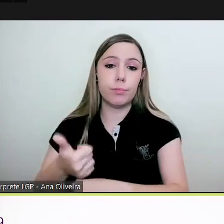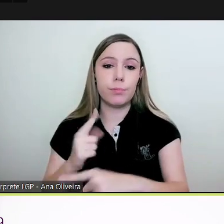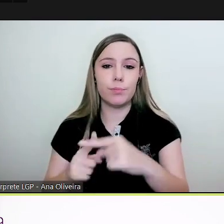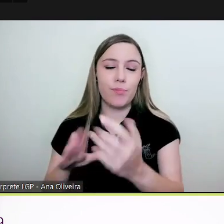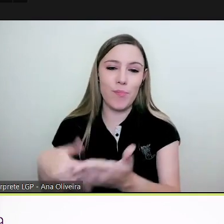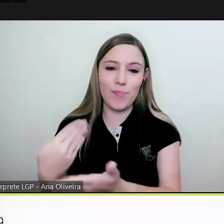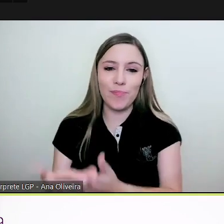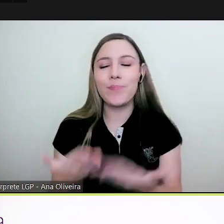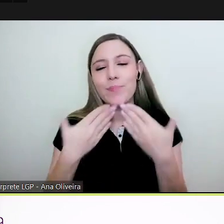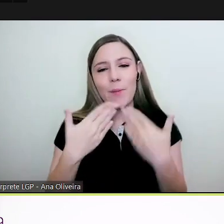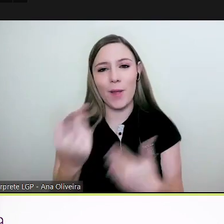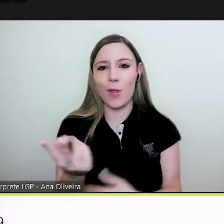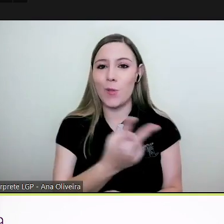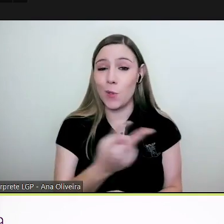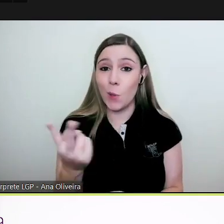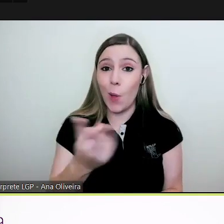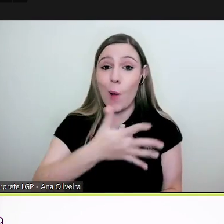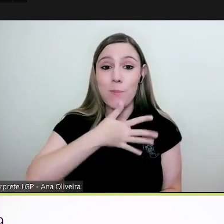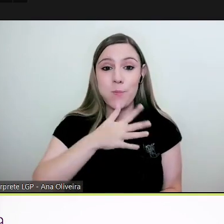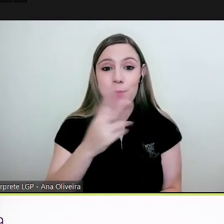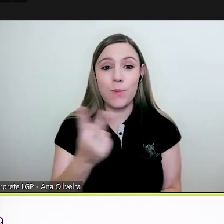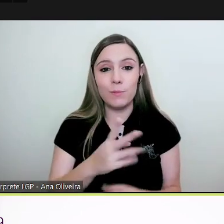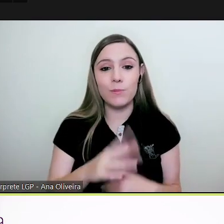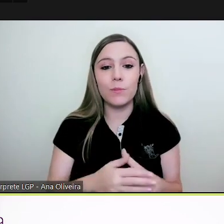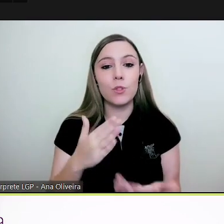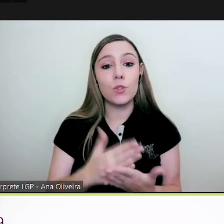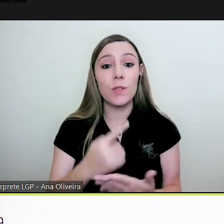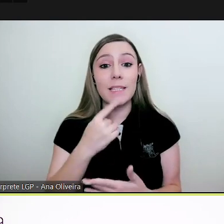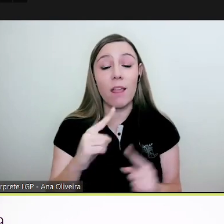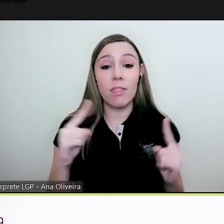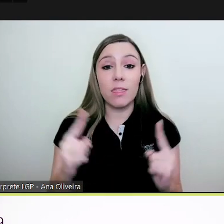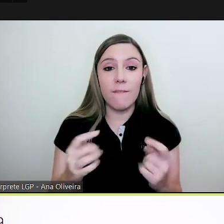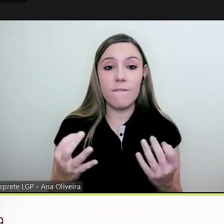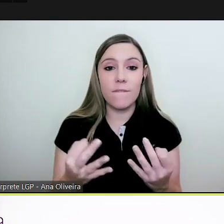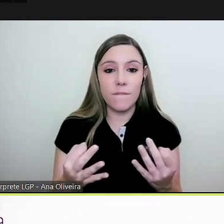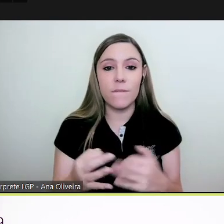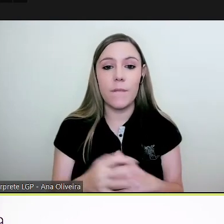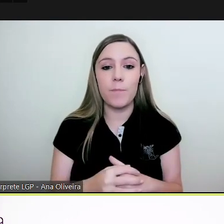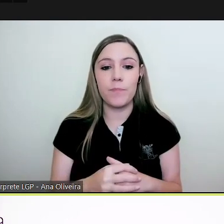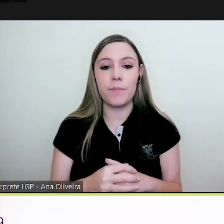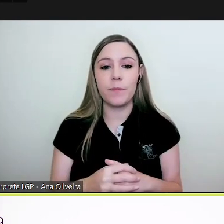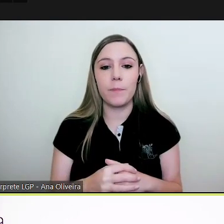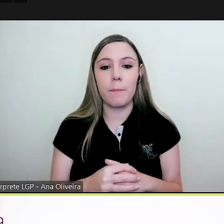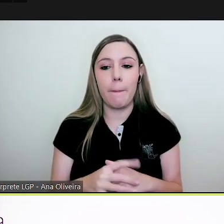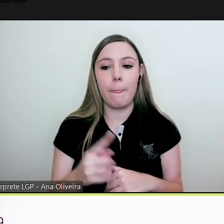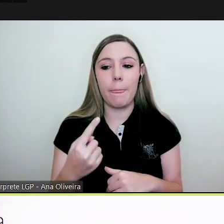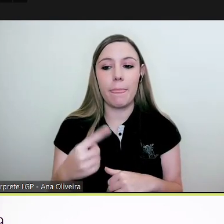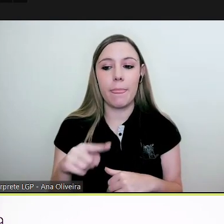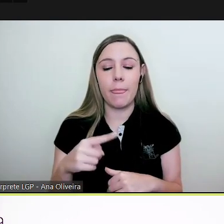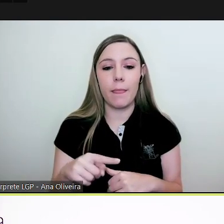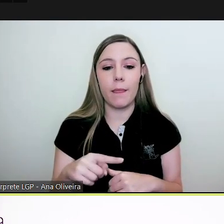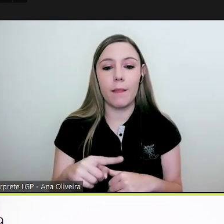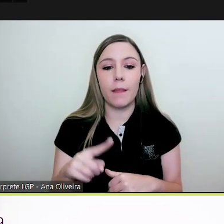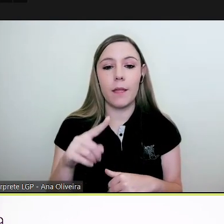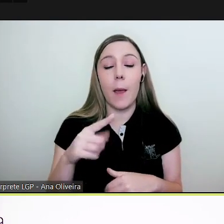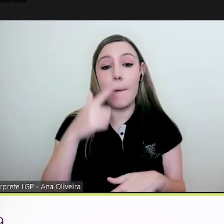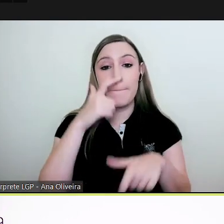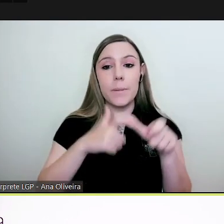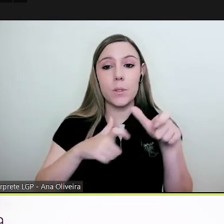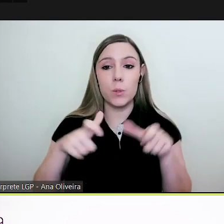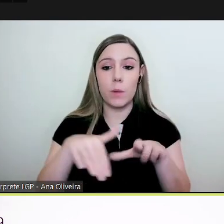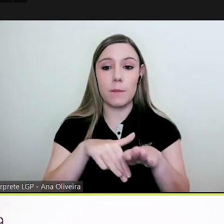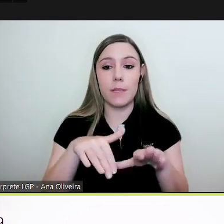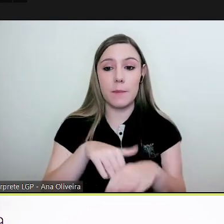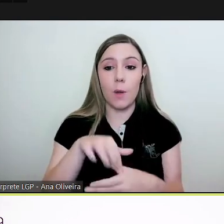Muito obrigado a ambos por vossas intervenções. Apenas dar nota muito breve que temos cerca de 800